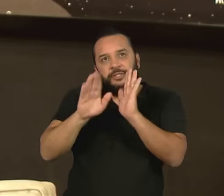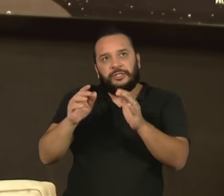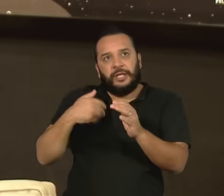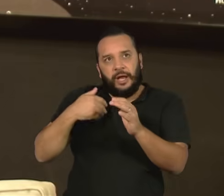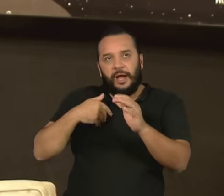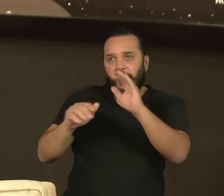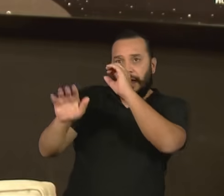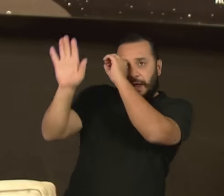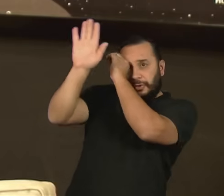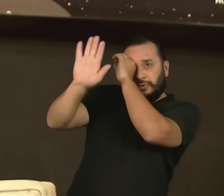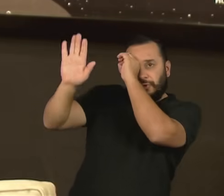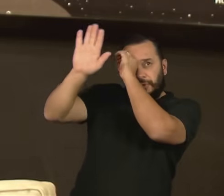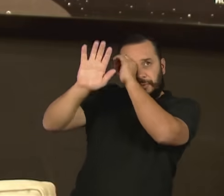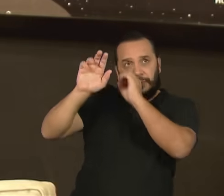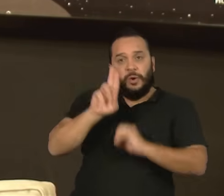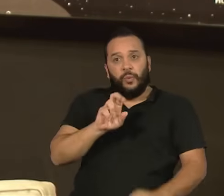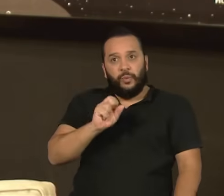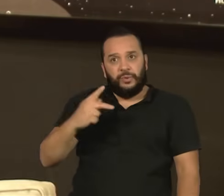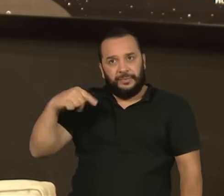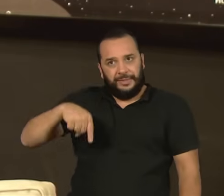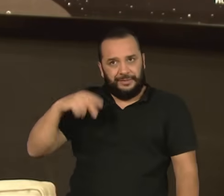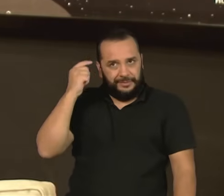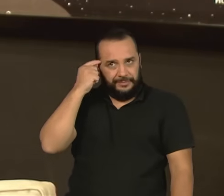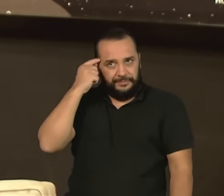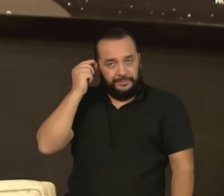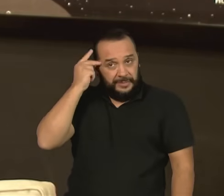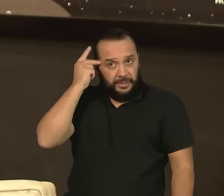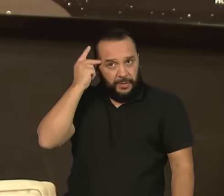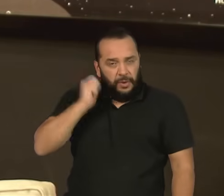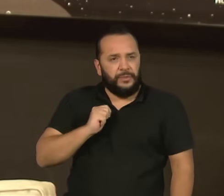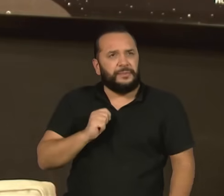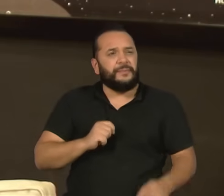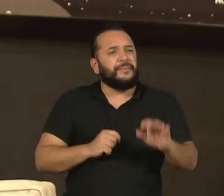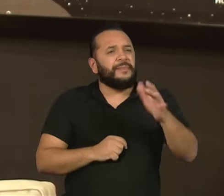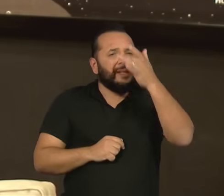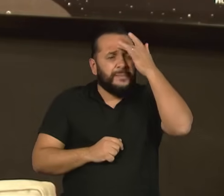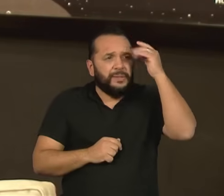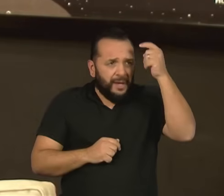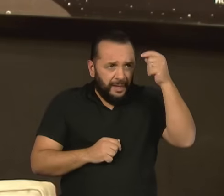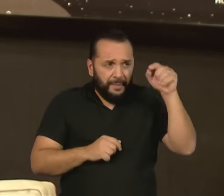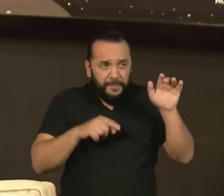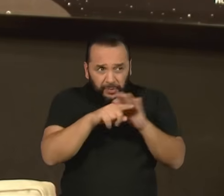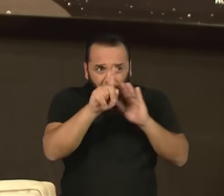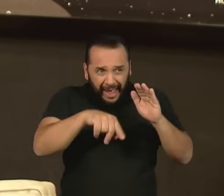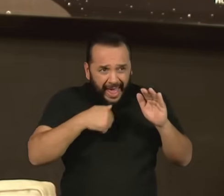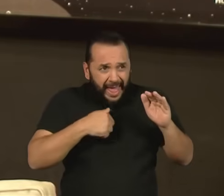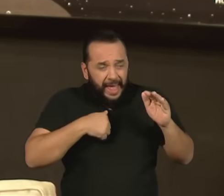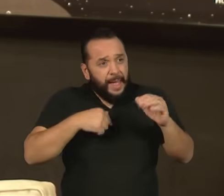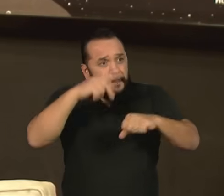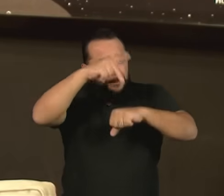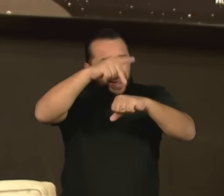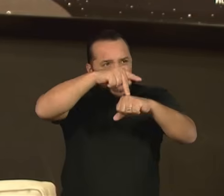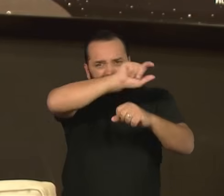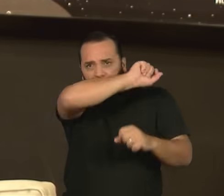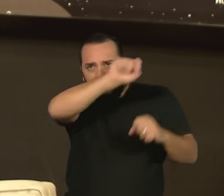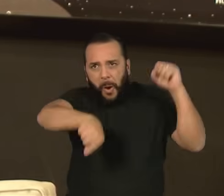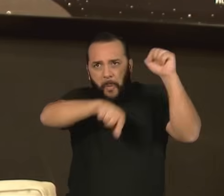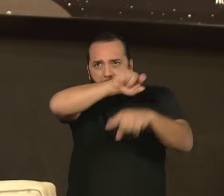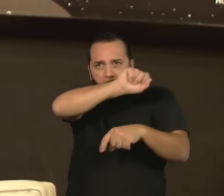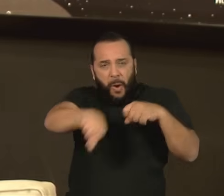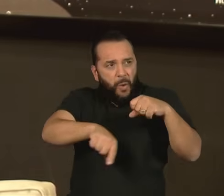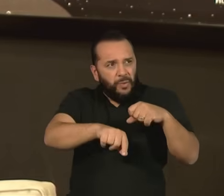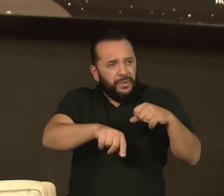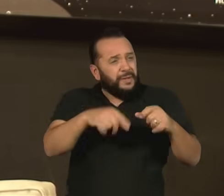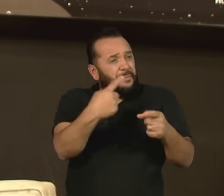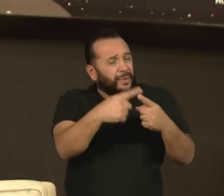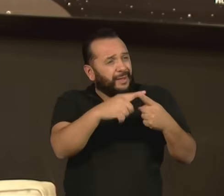A primeira consulta que eu recebi foram pessoas perguntando se era uma chuva de meteoros, porque viram um